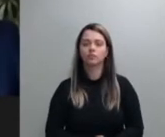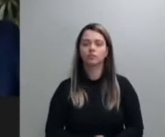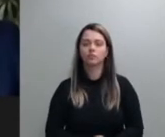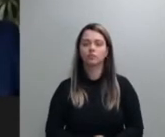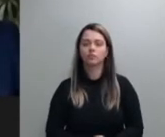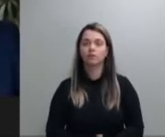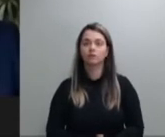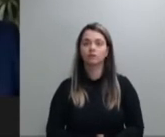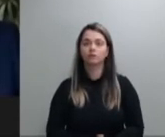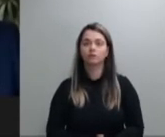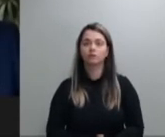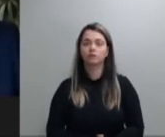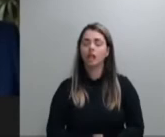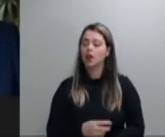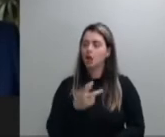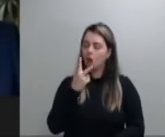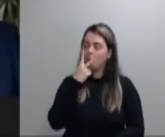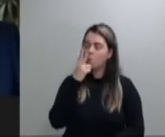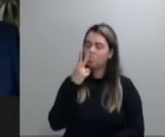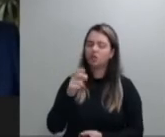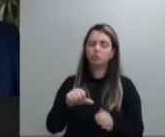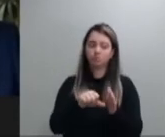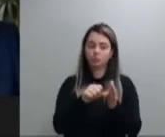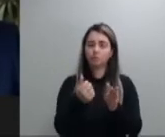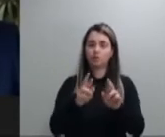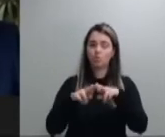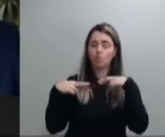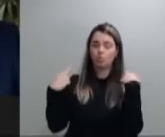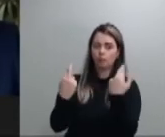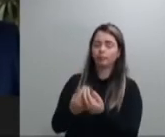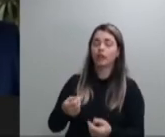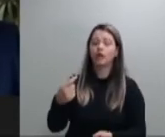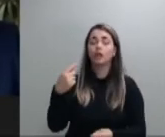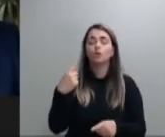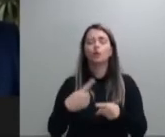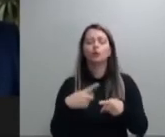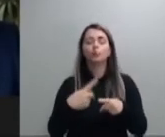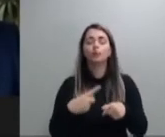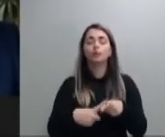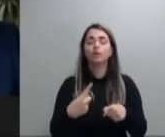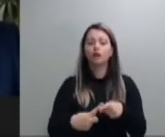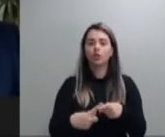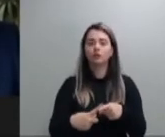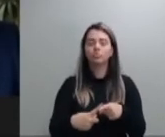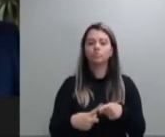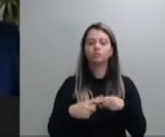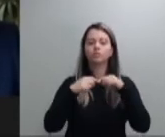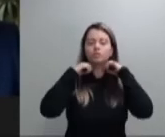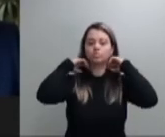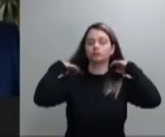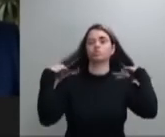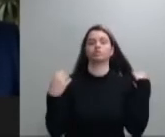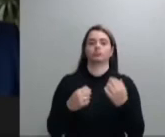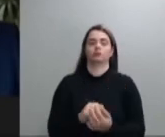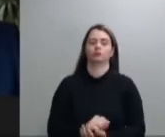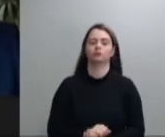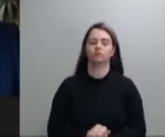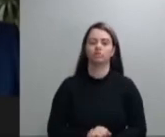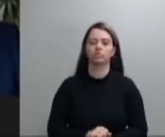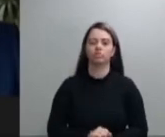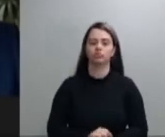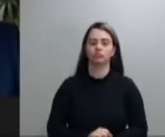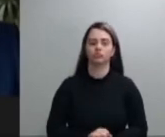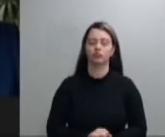é da primeira sessão por que no precedente 1, 260 130 da lágrima do ministro Merida